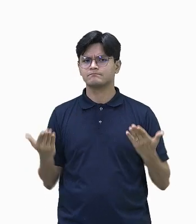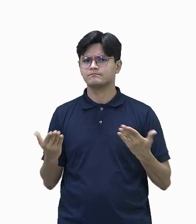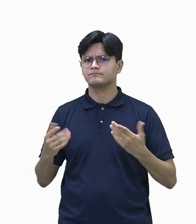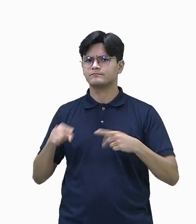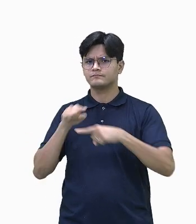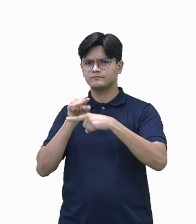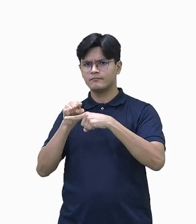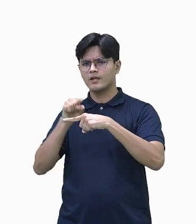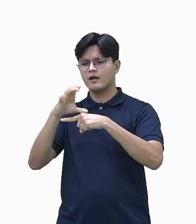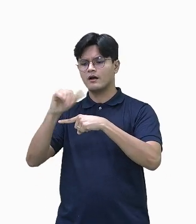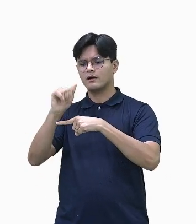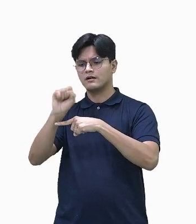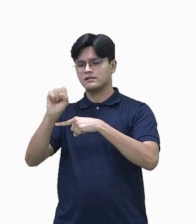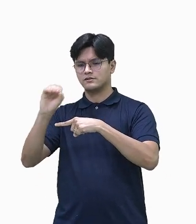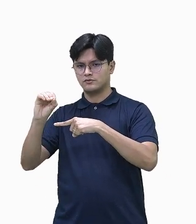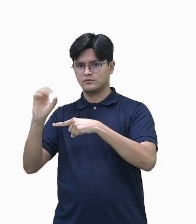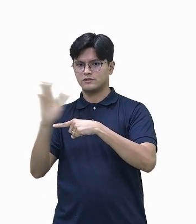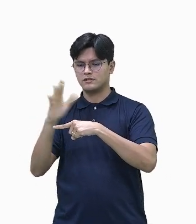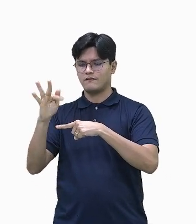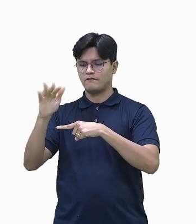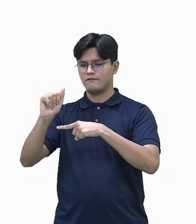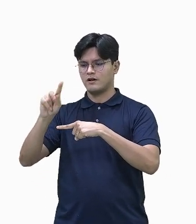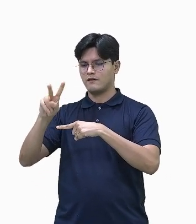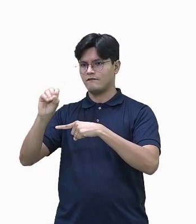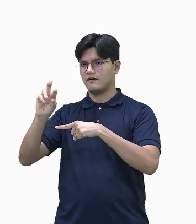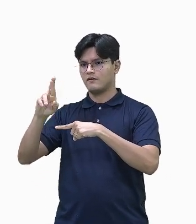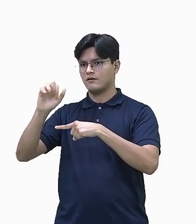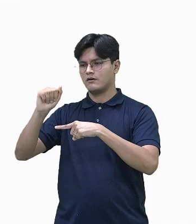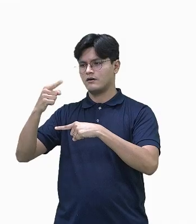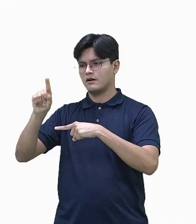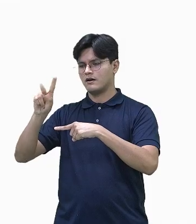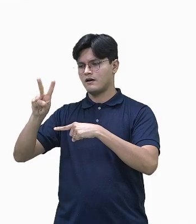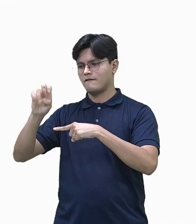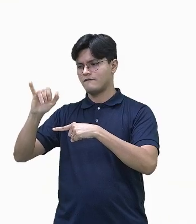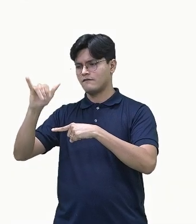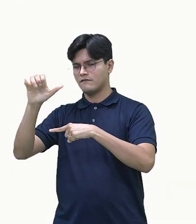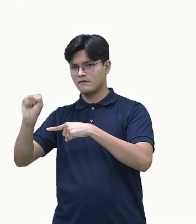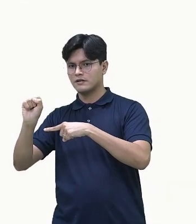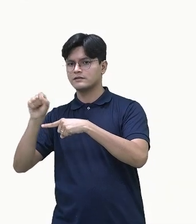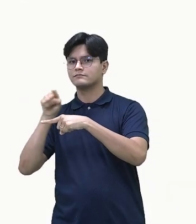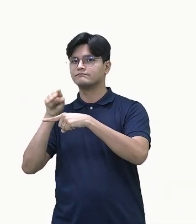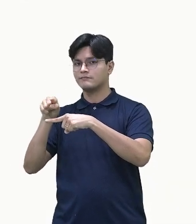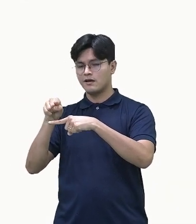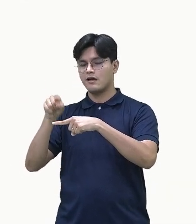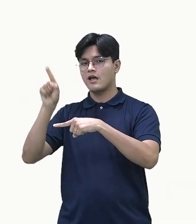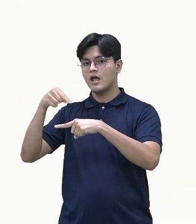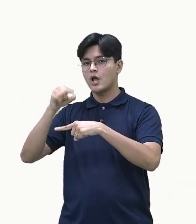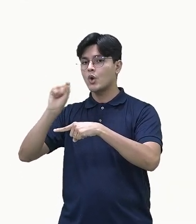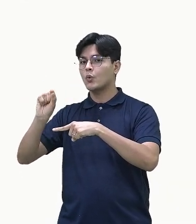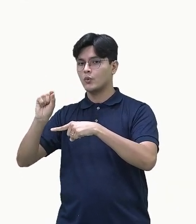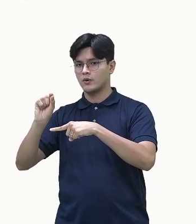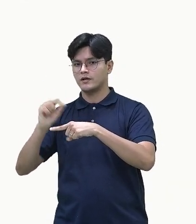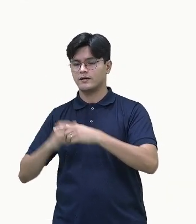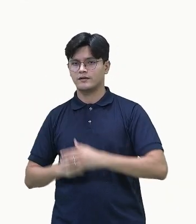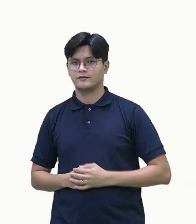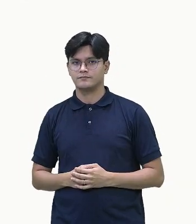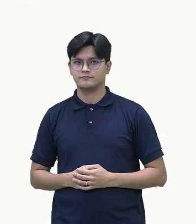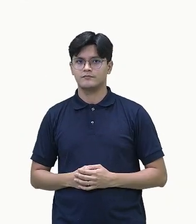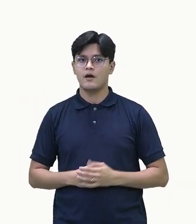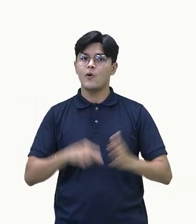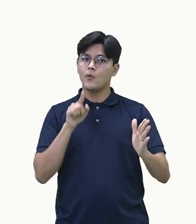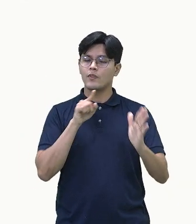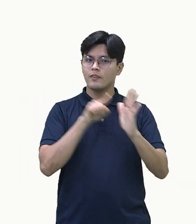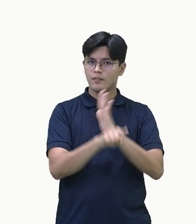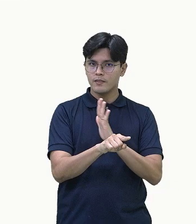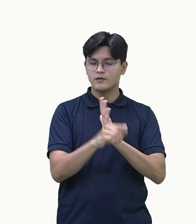atrás, esses casos favoráveis, eles representam justamente o que a questão vai te pedir ou o que a